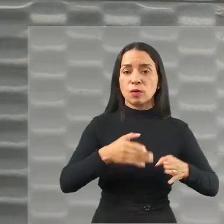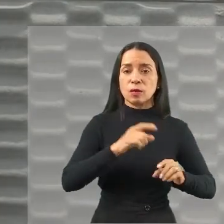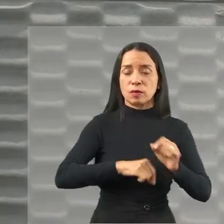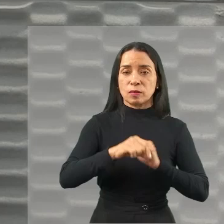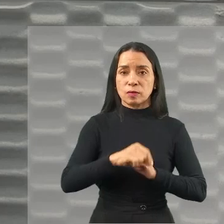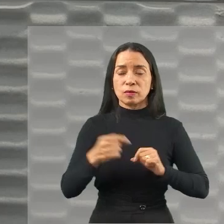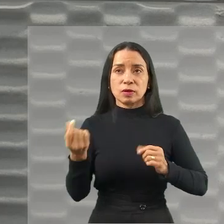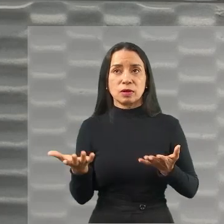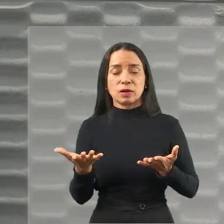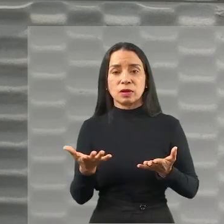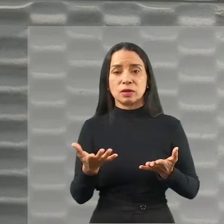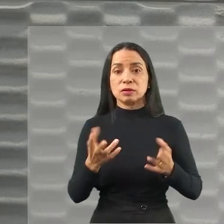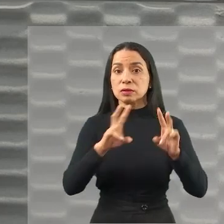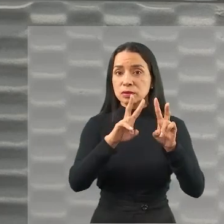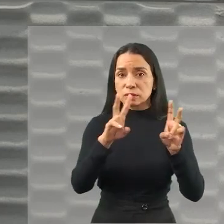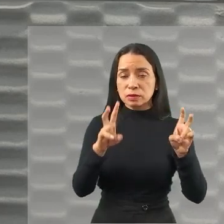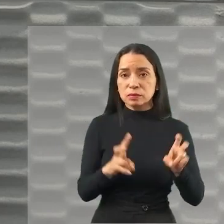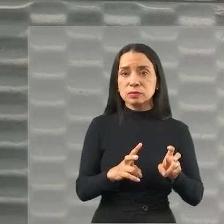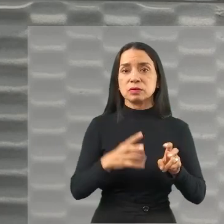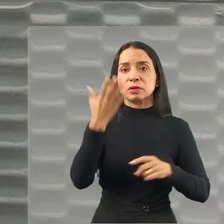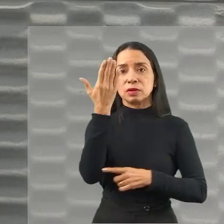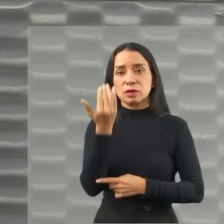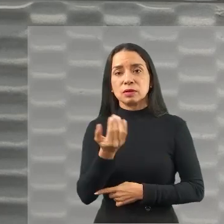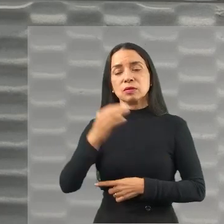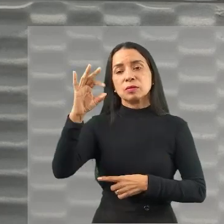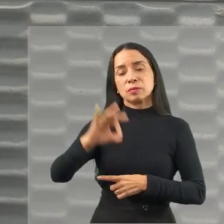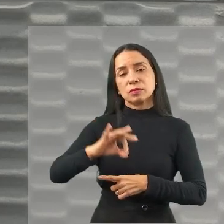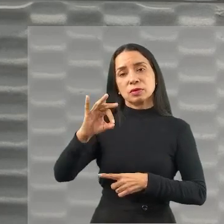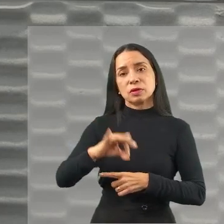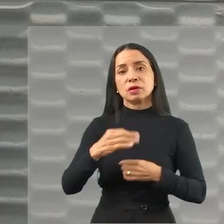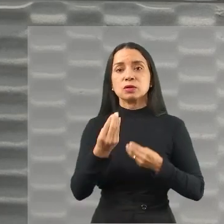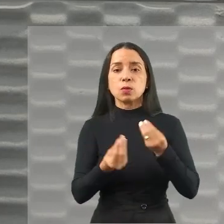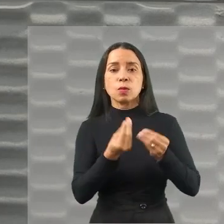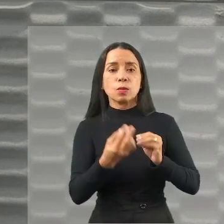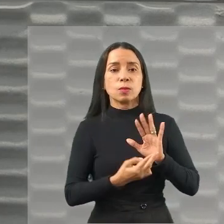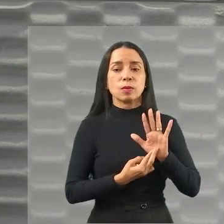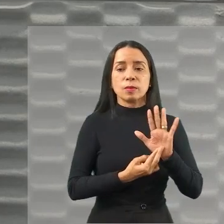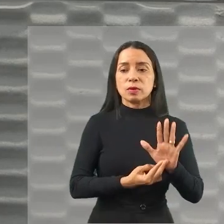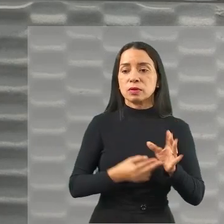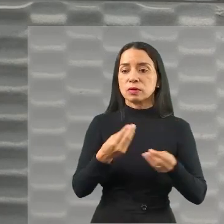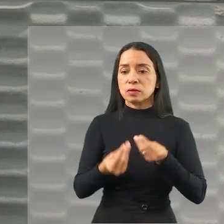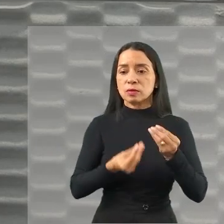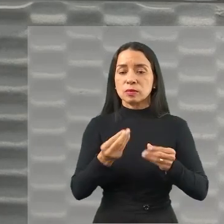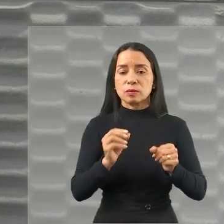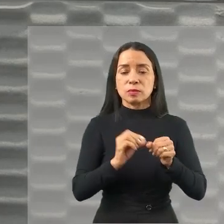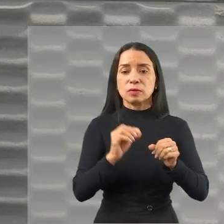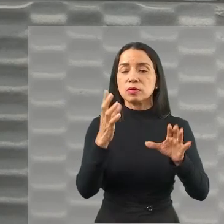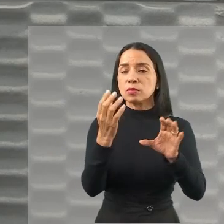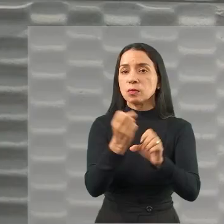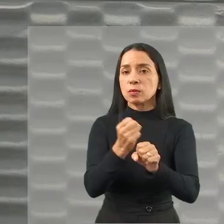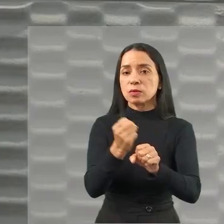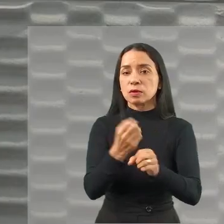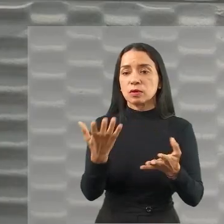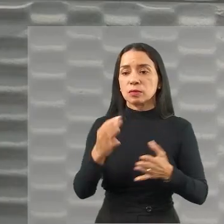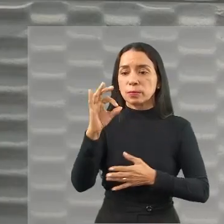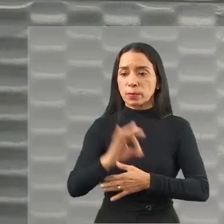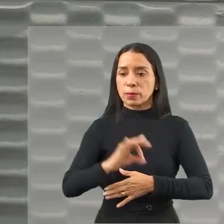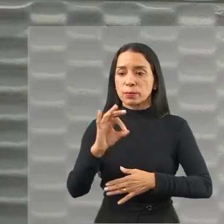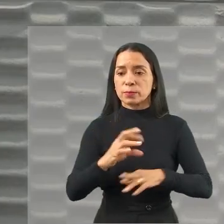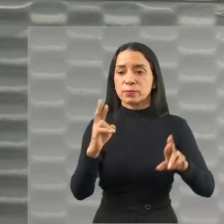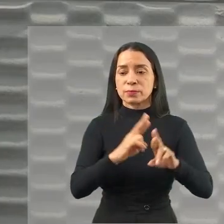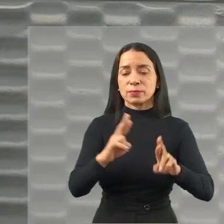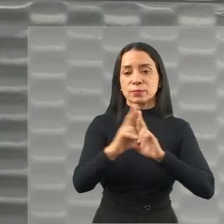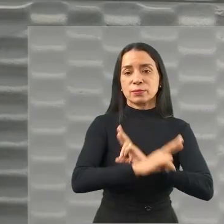que é uma porcentagem, como é que eu represento, como é que eu faço o cálculo de uma porcentagem em relação